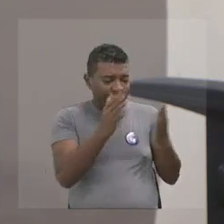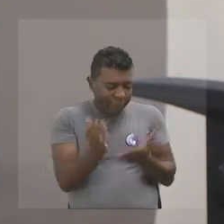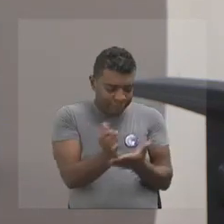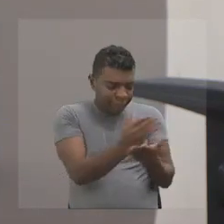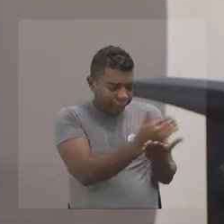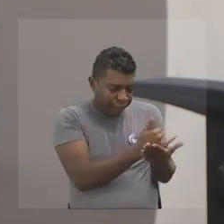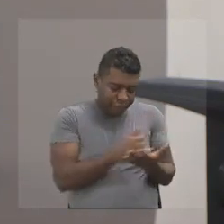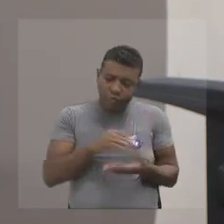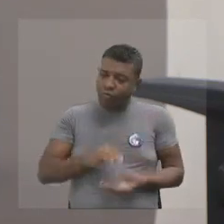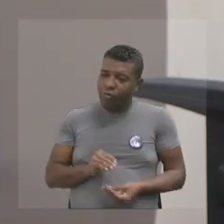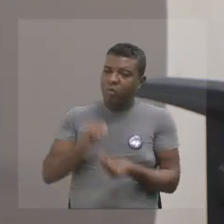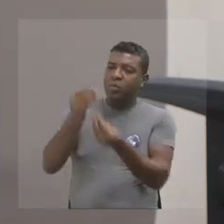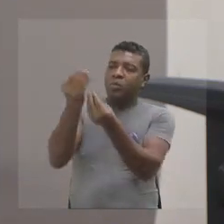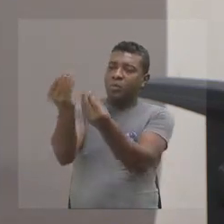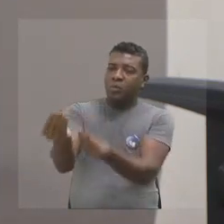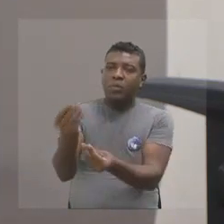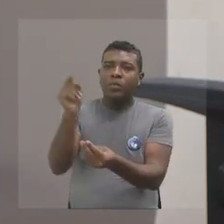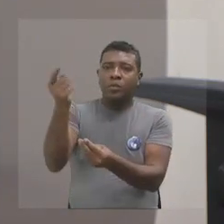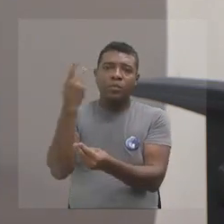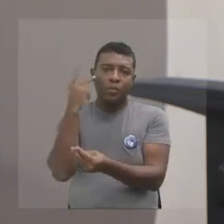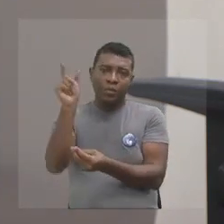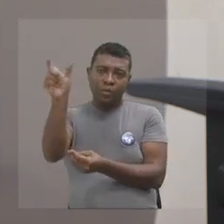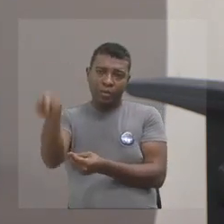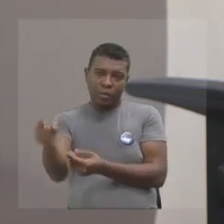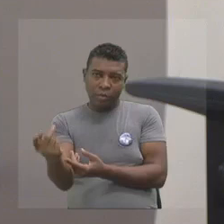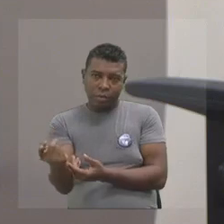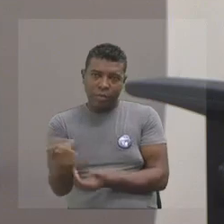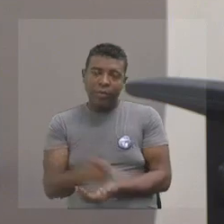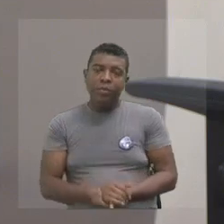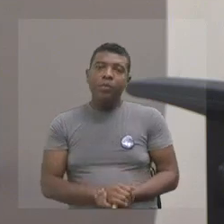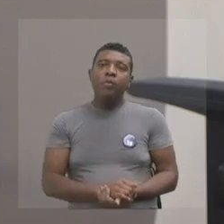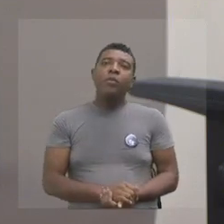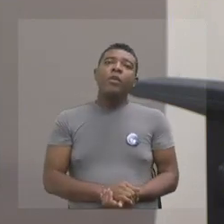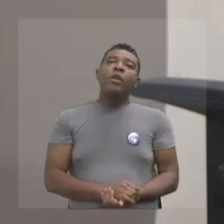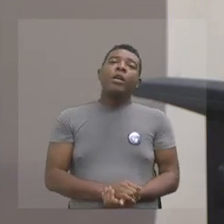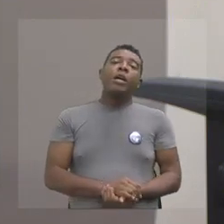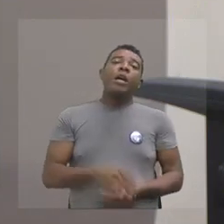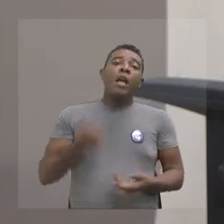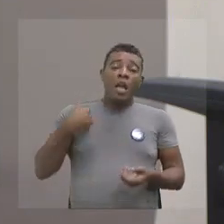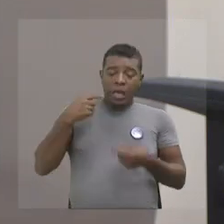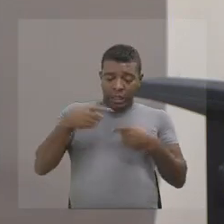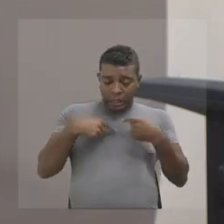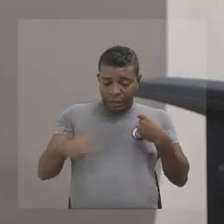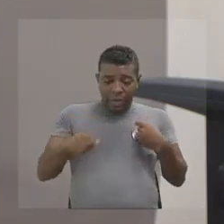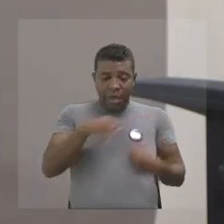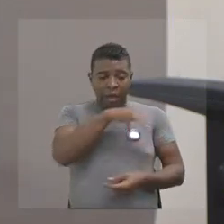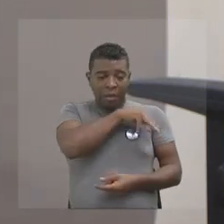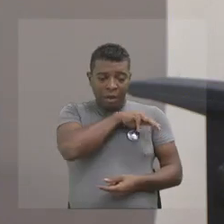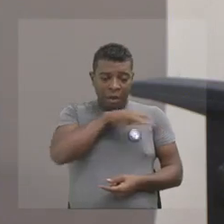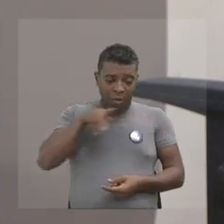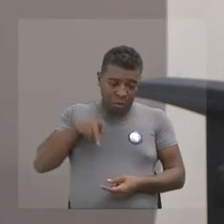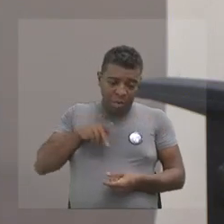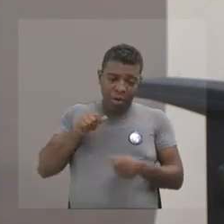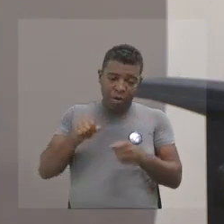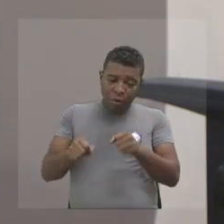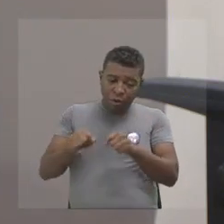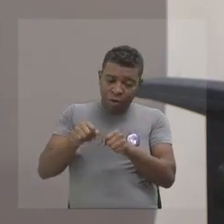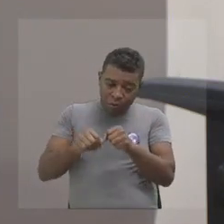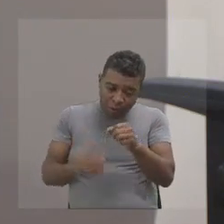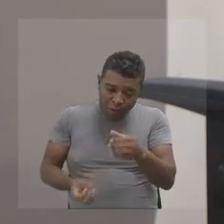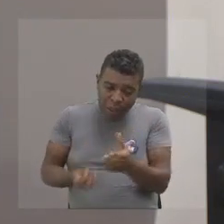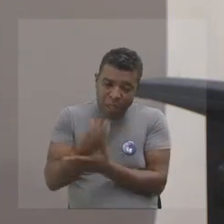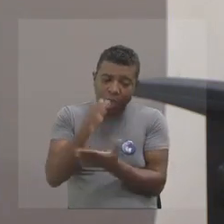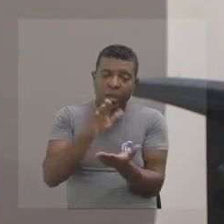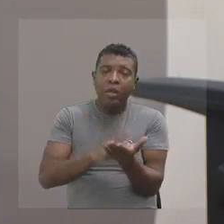Deputado que essa semana é foi proposto uma ação civil pública pelo Ministério Público para que a gente existisse